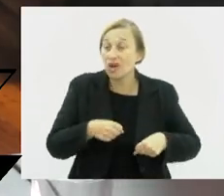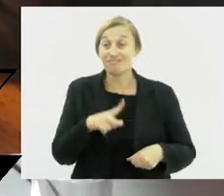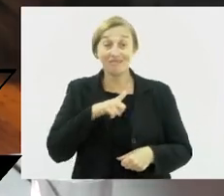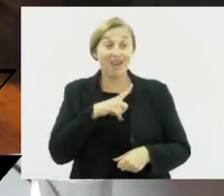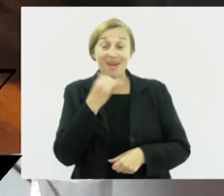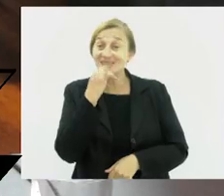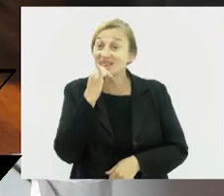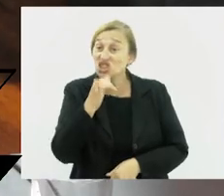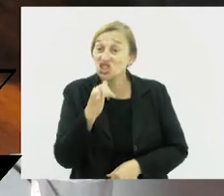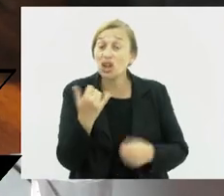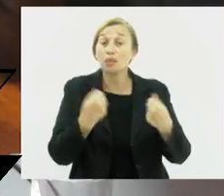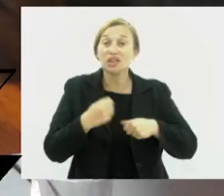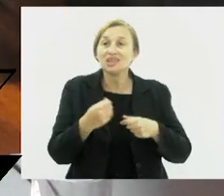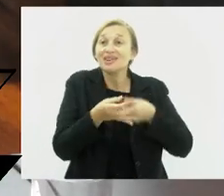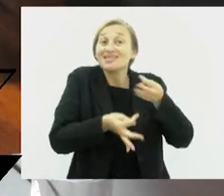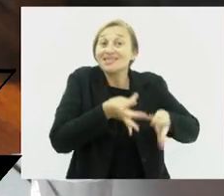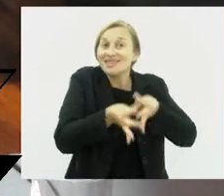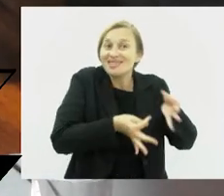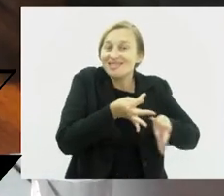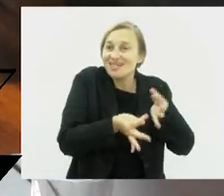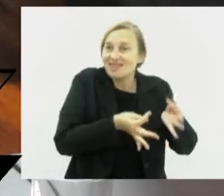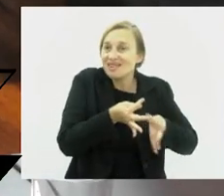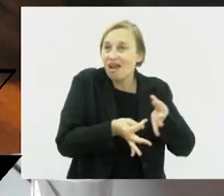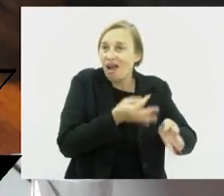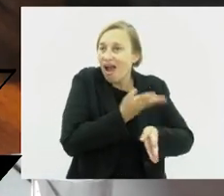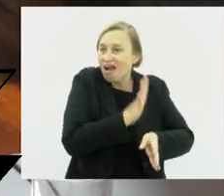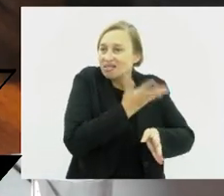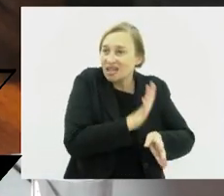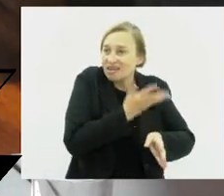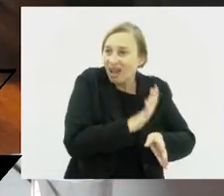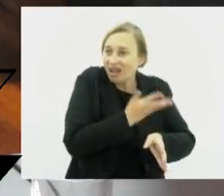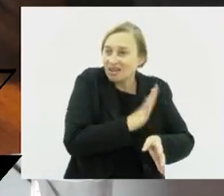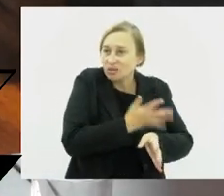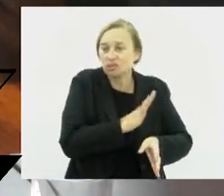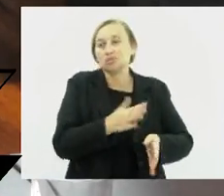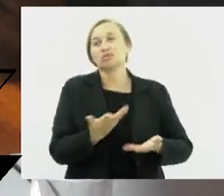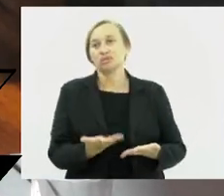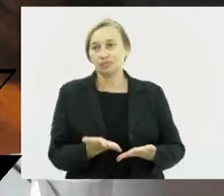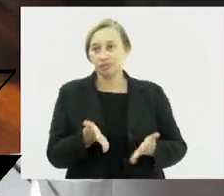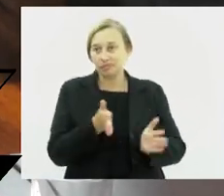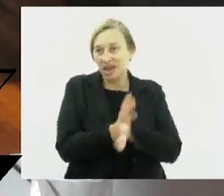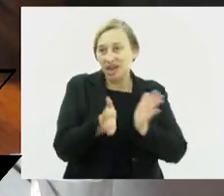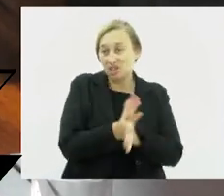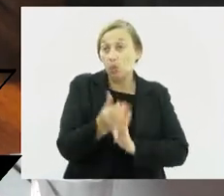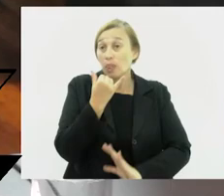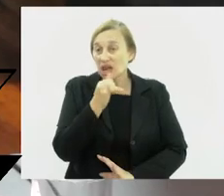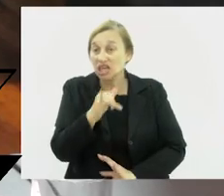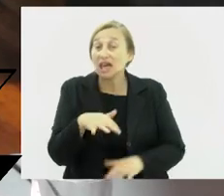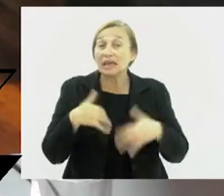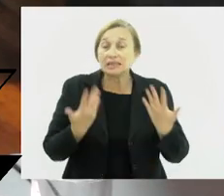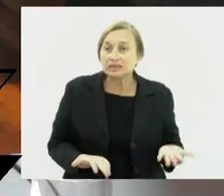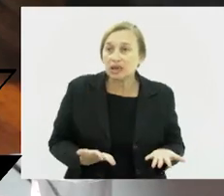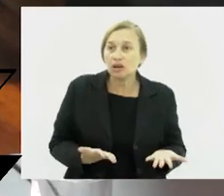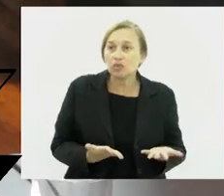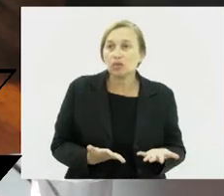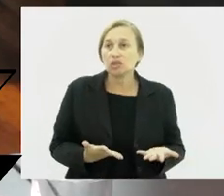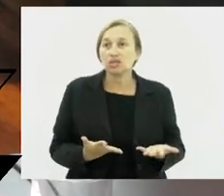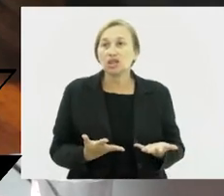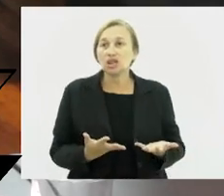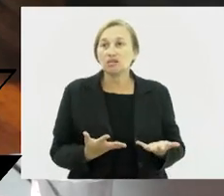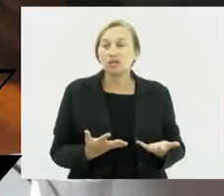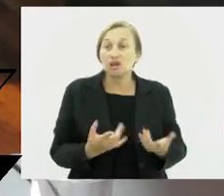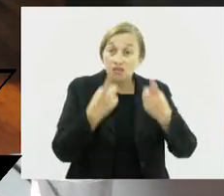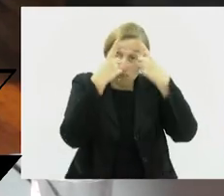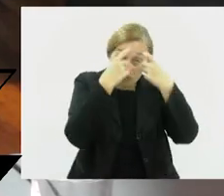ser colocado para gastar essa energia. Então, ele acaba se tornando um animal